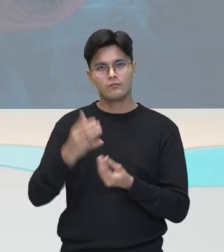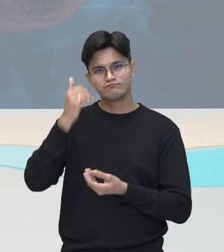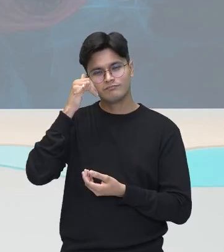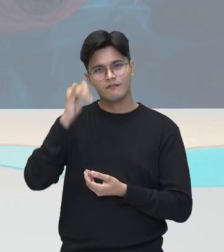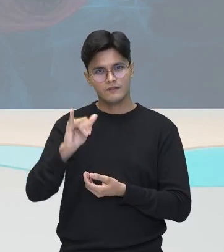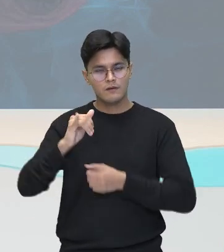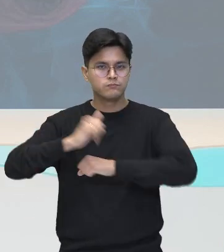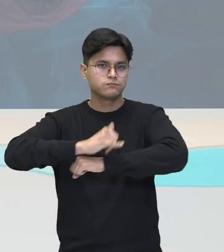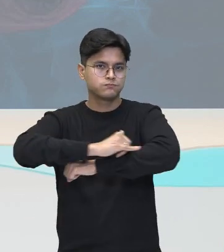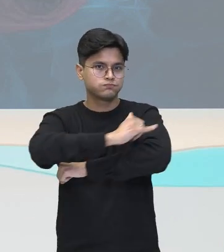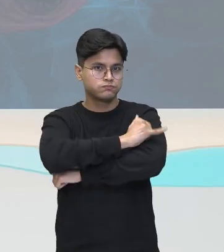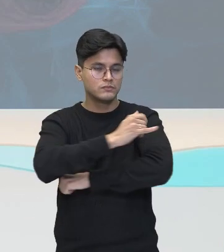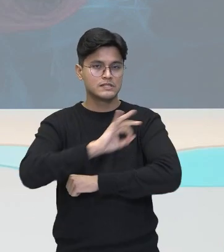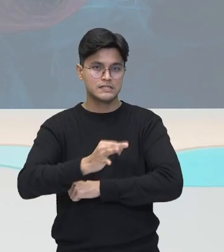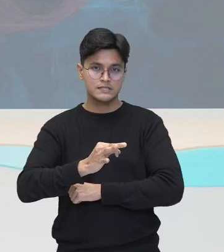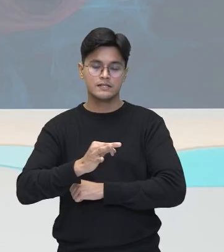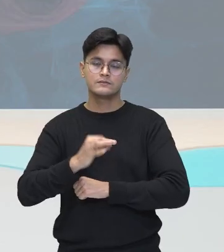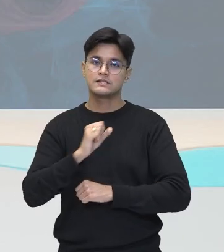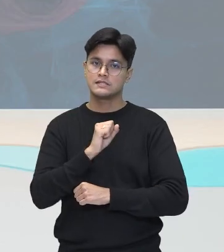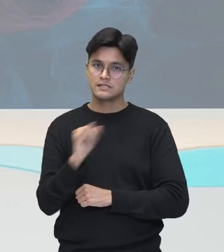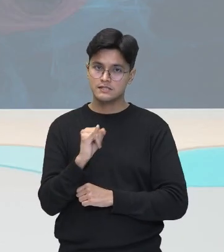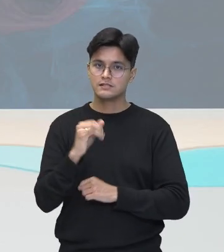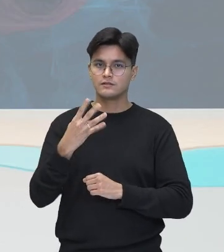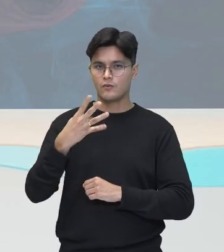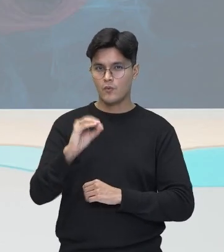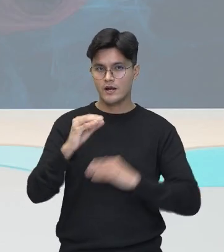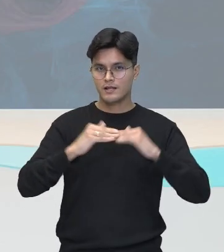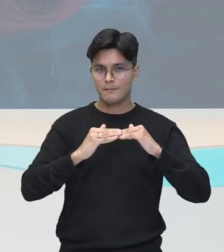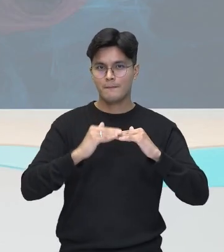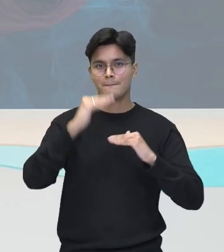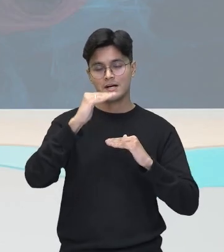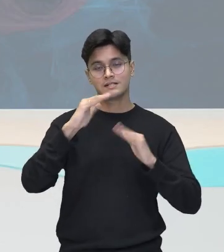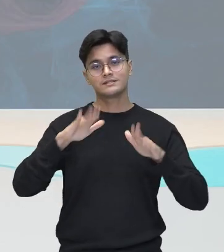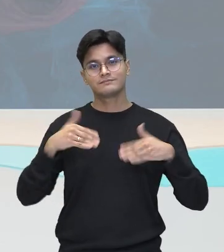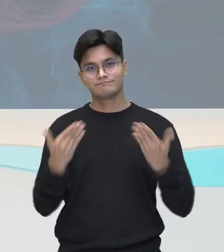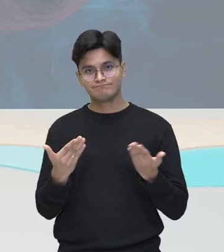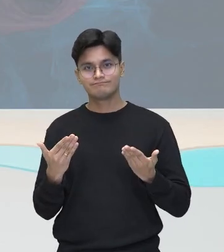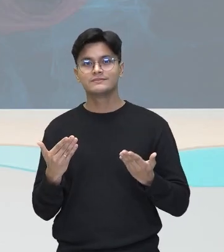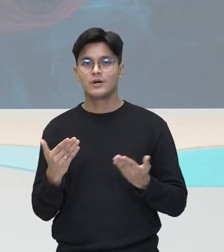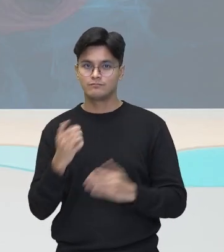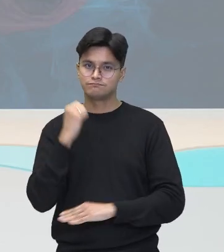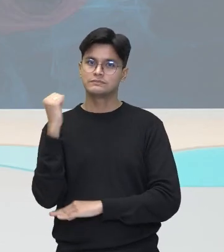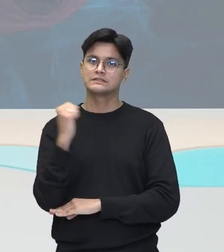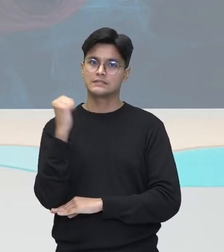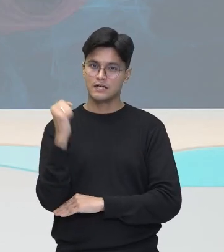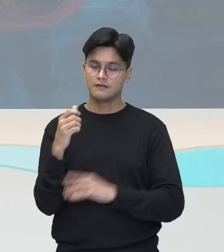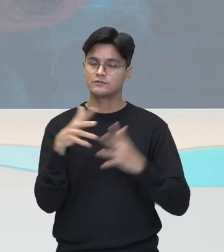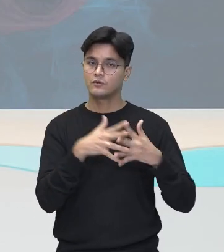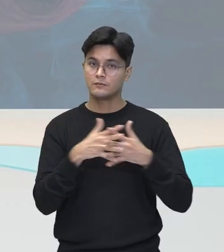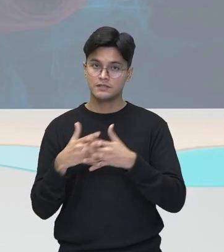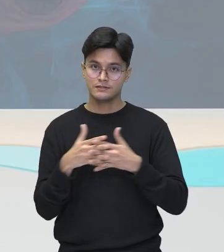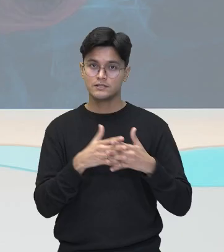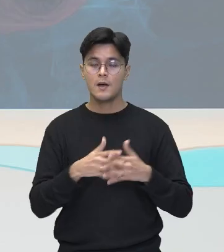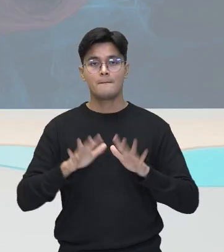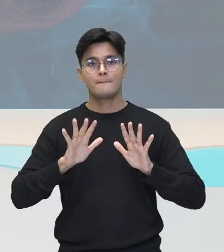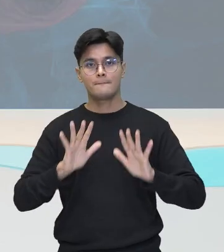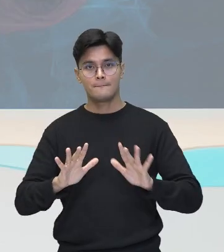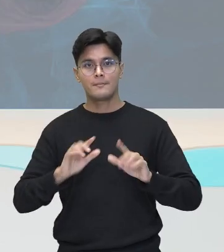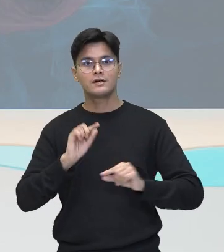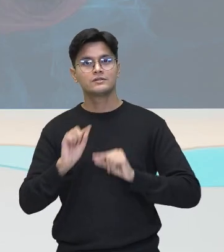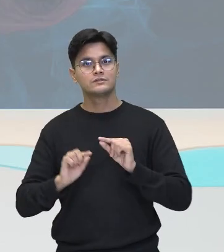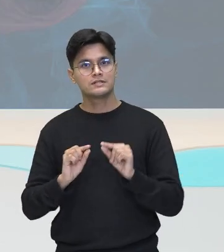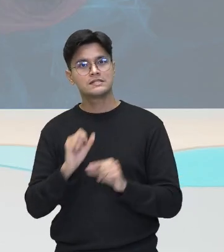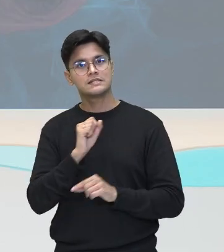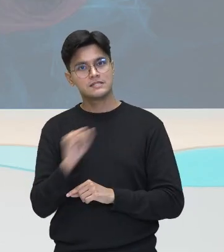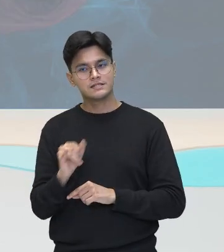elevado. Acima de 40, né, já é algo bem complicado, mas nada que, se a pessoa